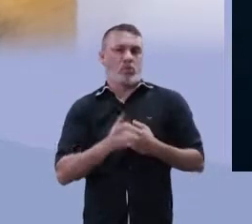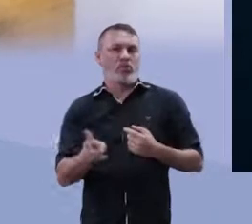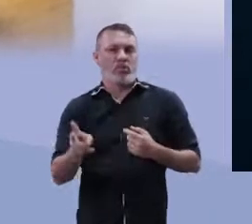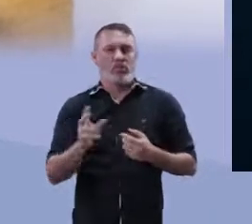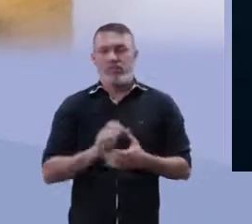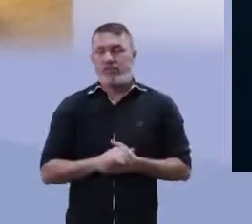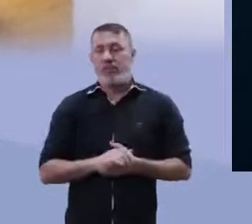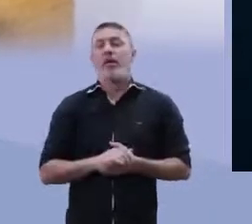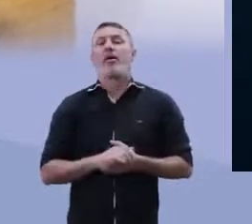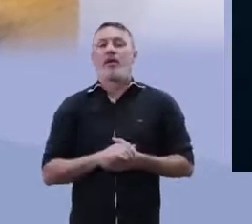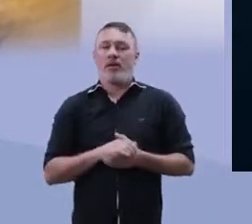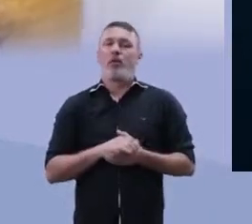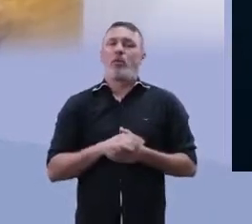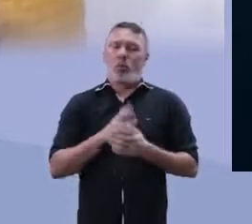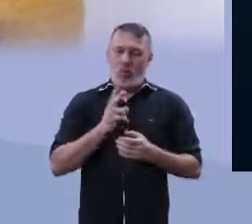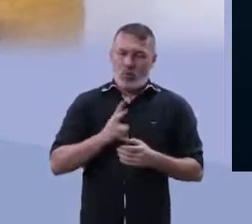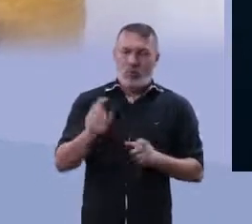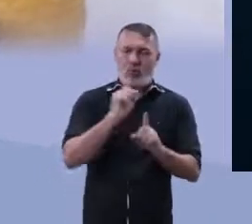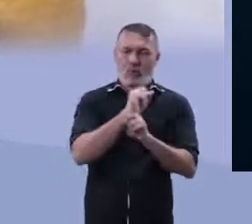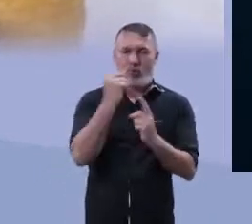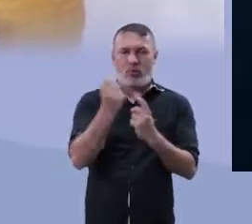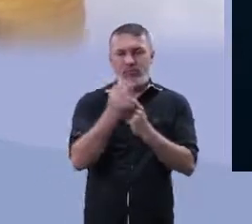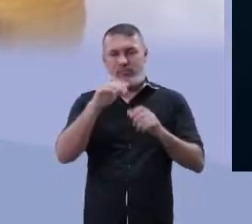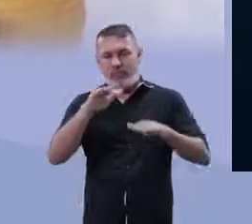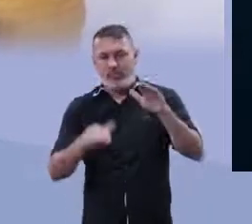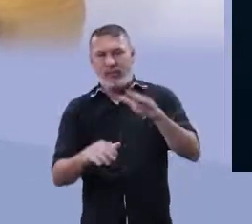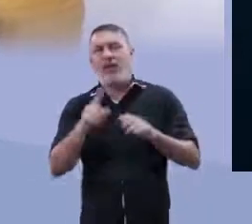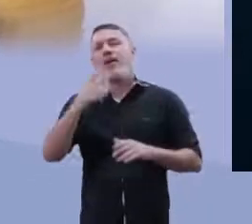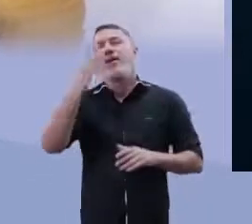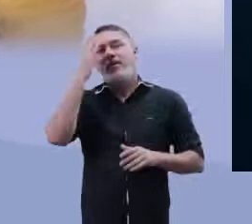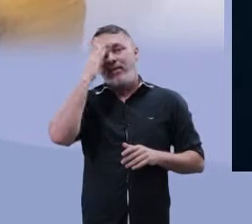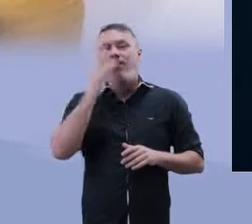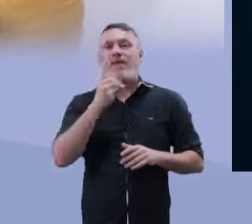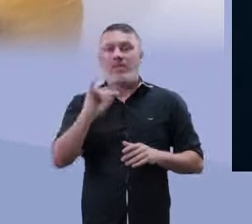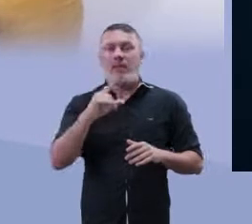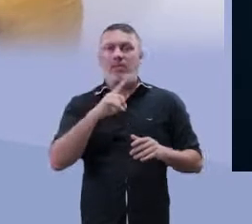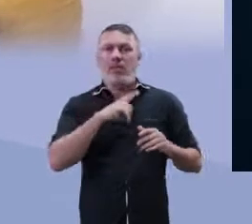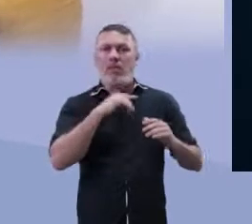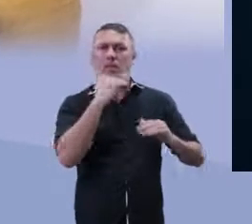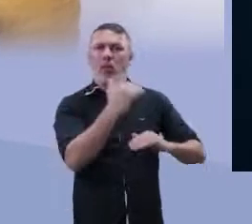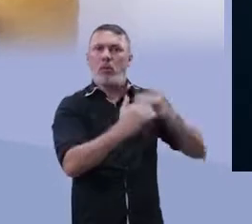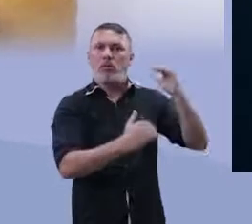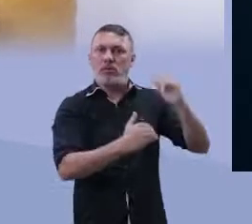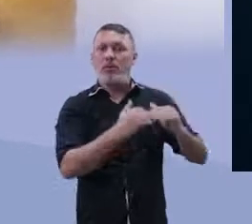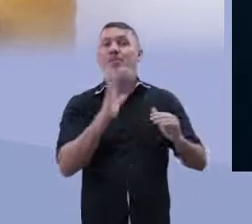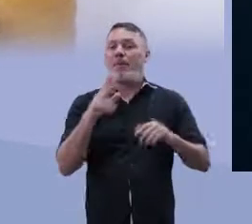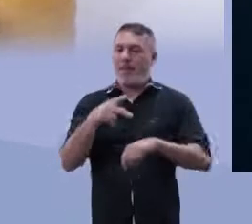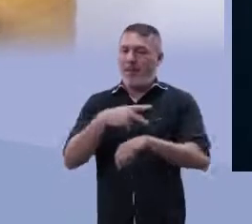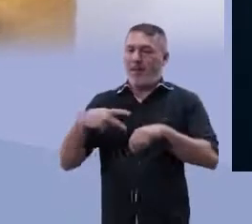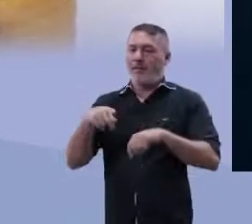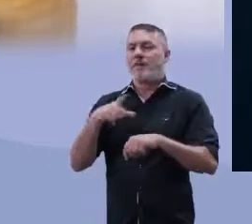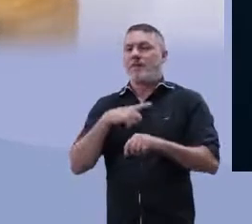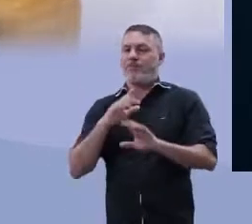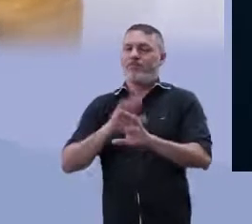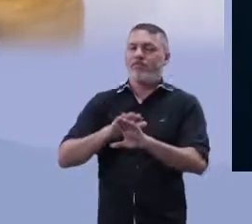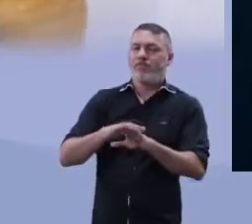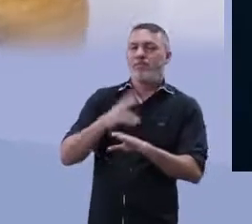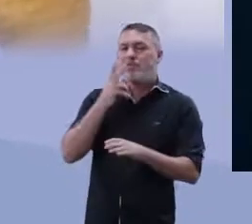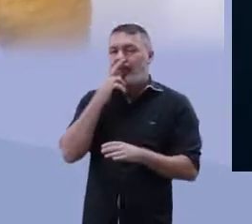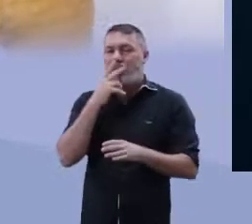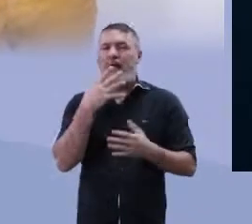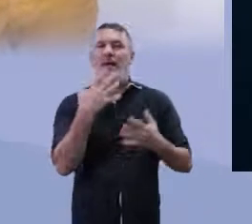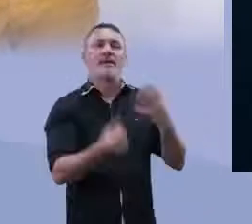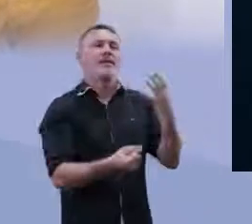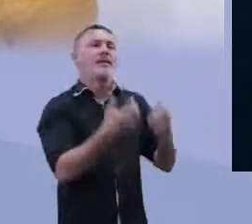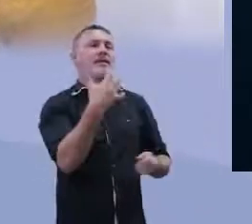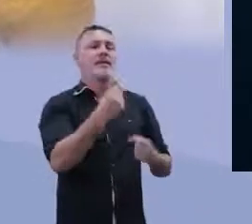vamos começar a entender que esse processo produtivo ele fragiliza, né, nos países que estão se abrindo